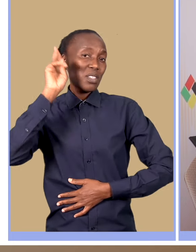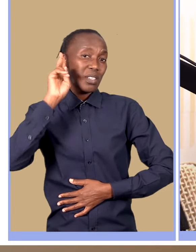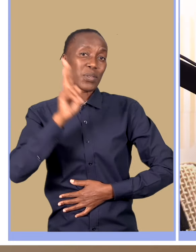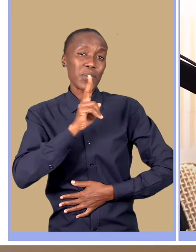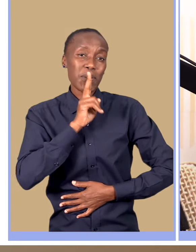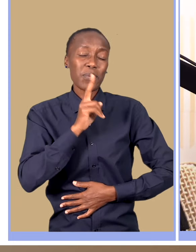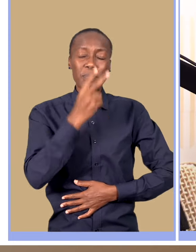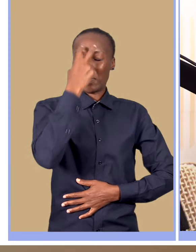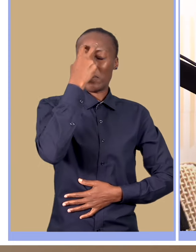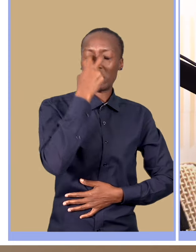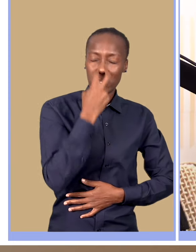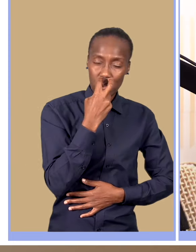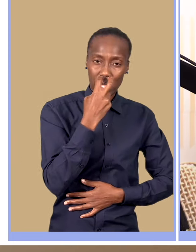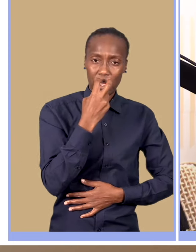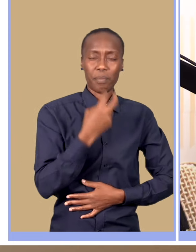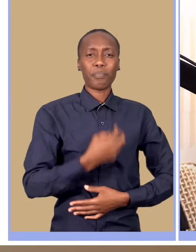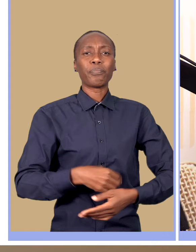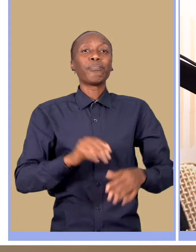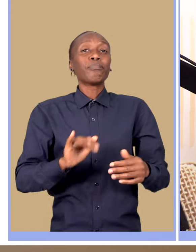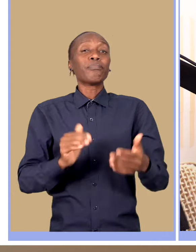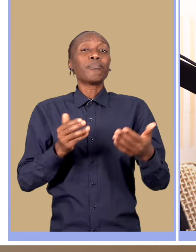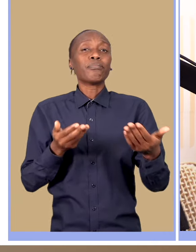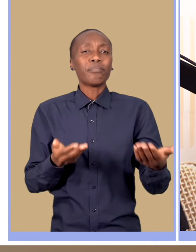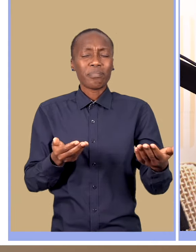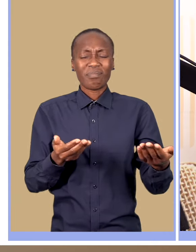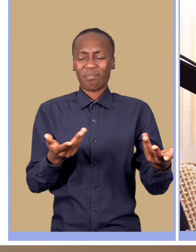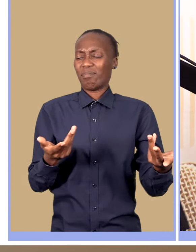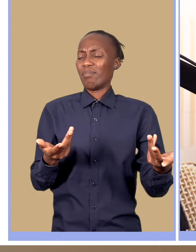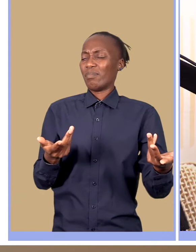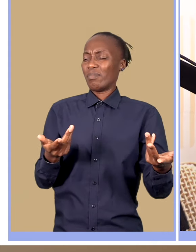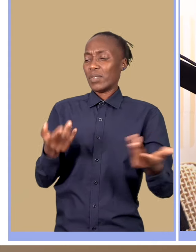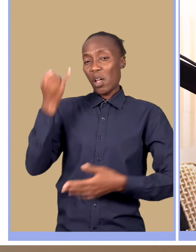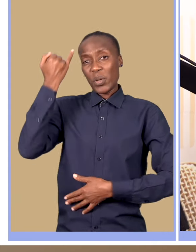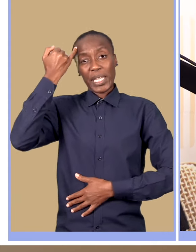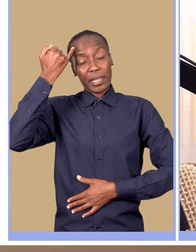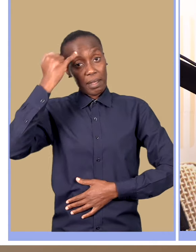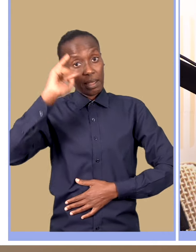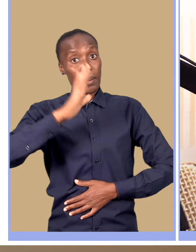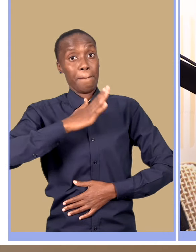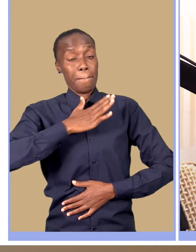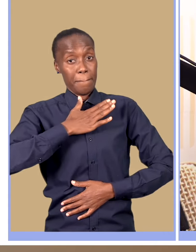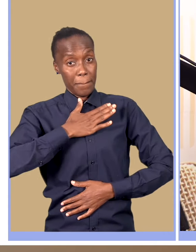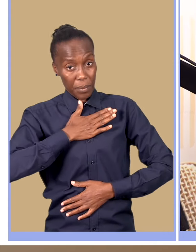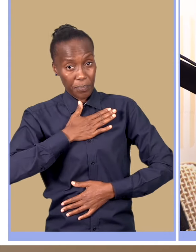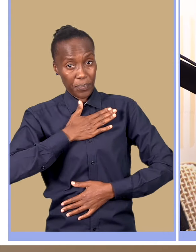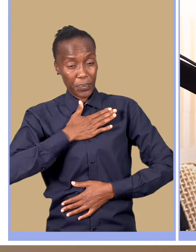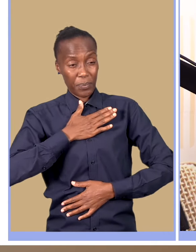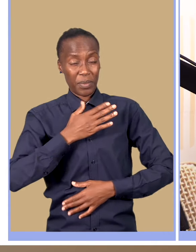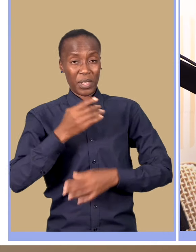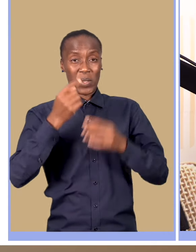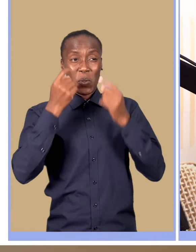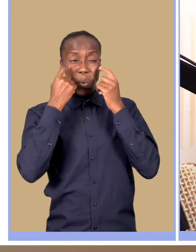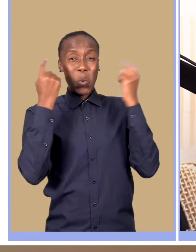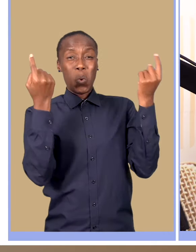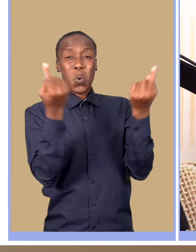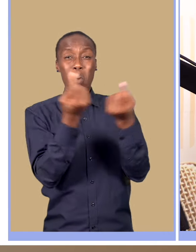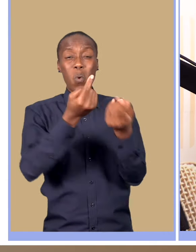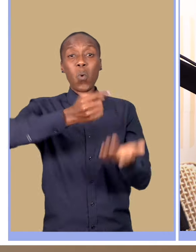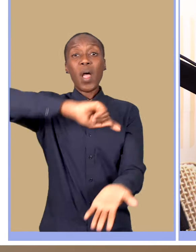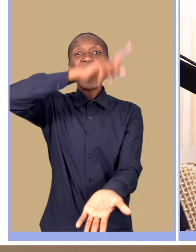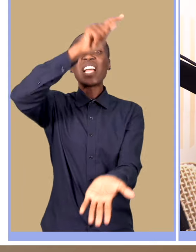deficiência auditiva ou visual. E isto remeteu-me a uma ideia. Quando olho para os nossos centros,